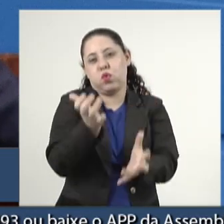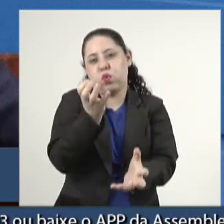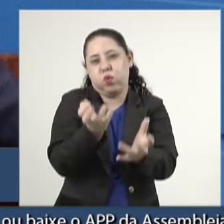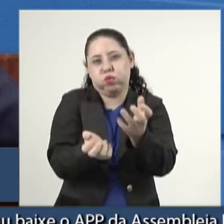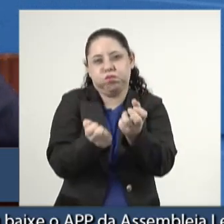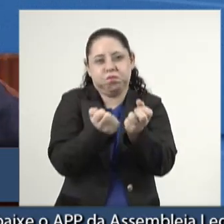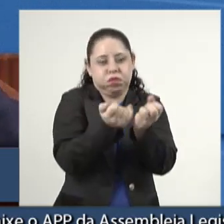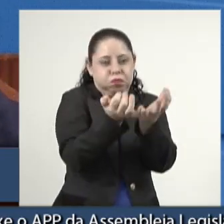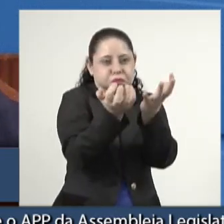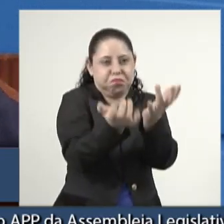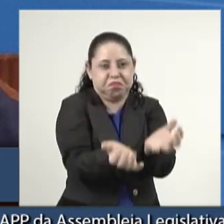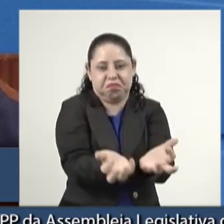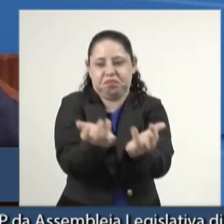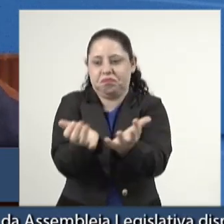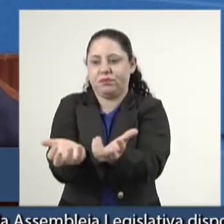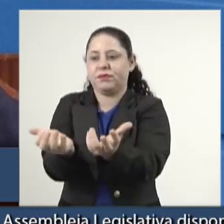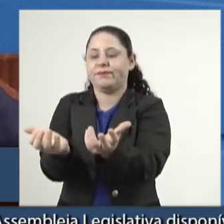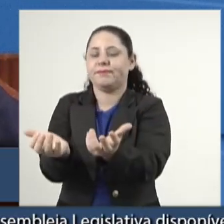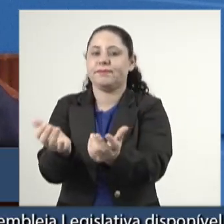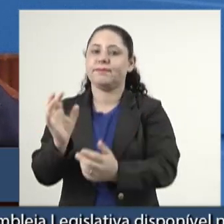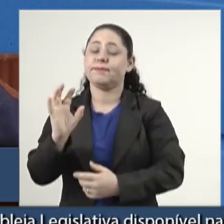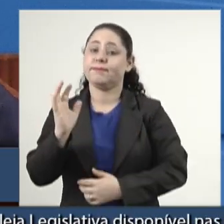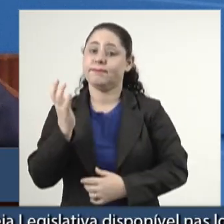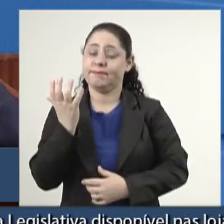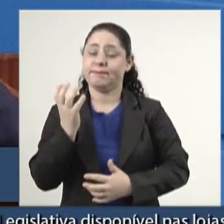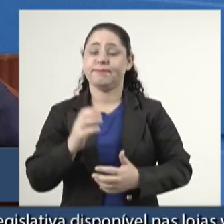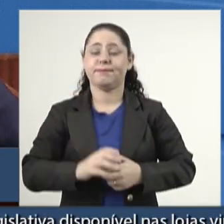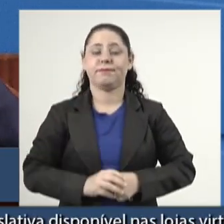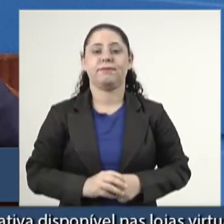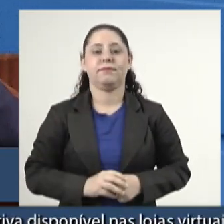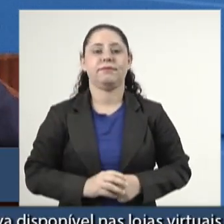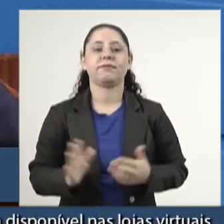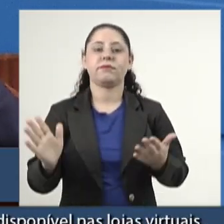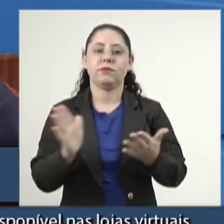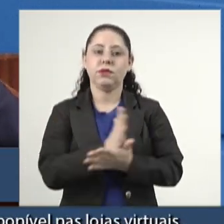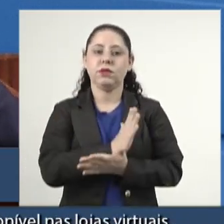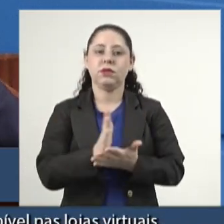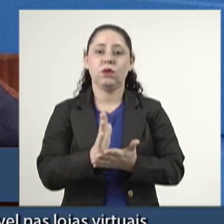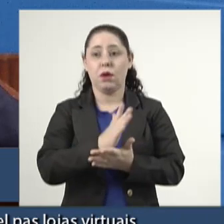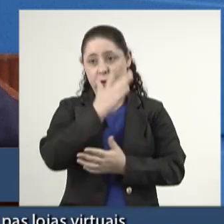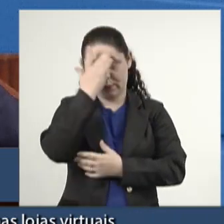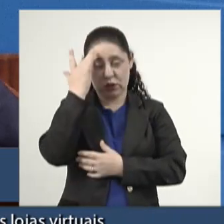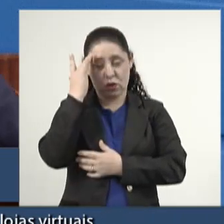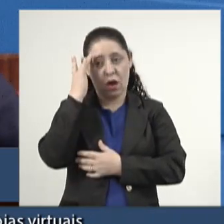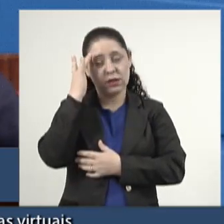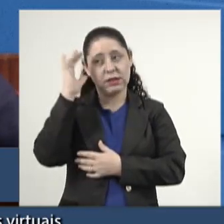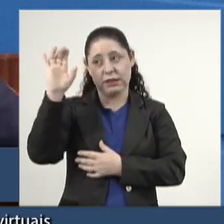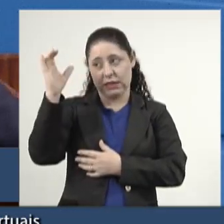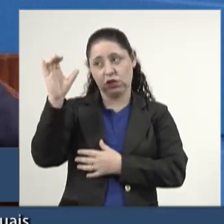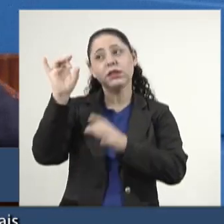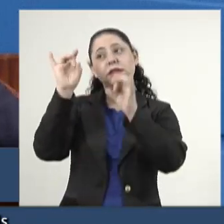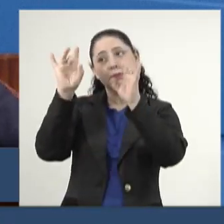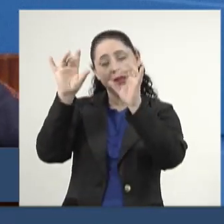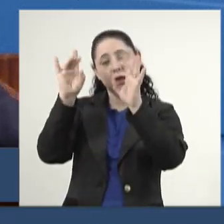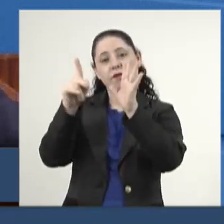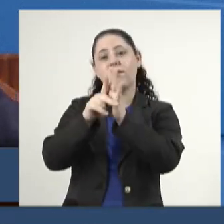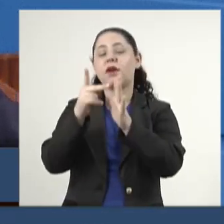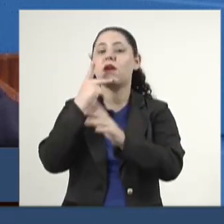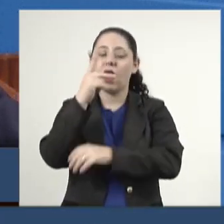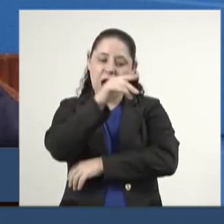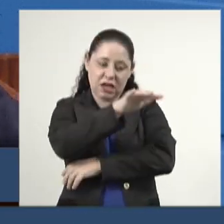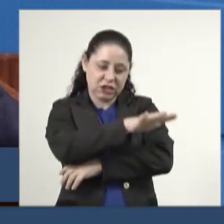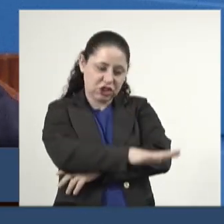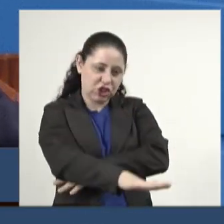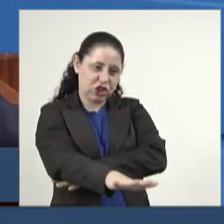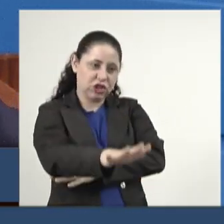quantidade de focos de incêndio que aconteceram. Alguns especialistas dizem também que aquela